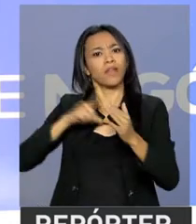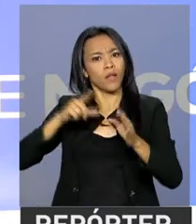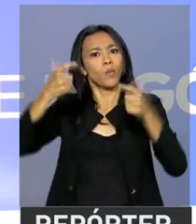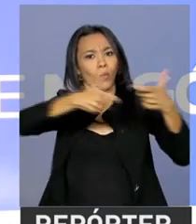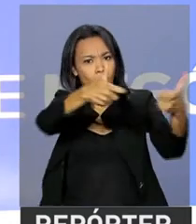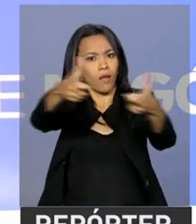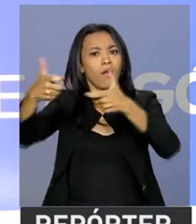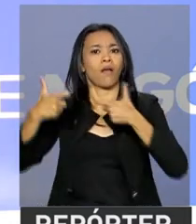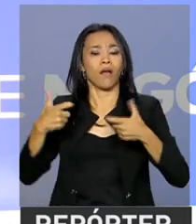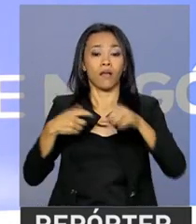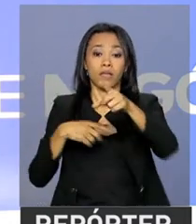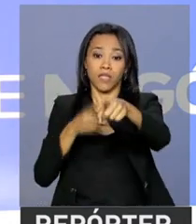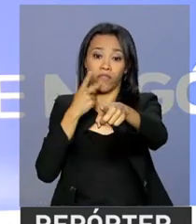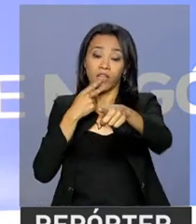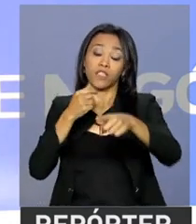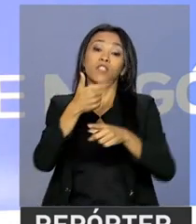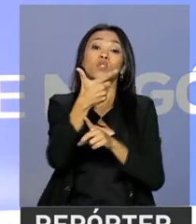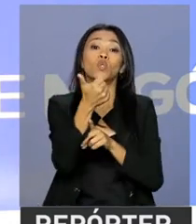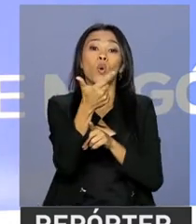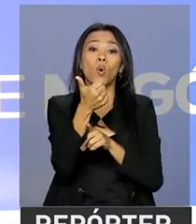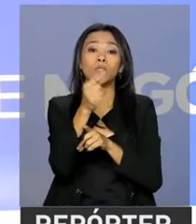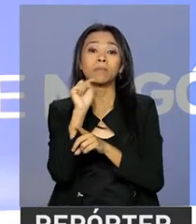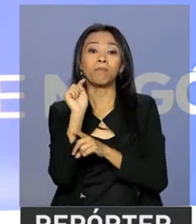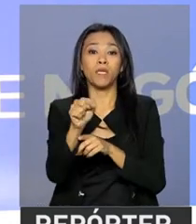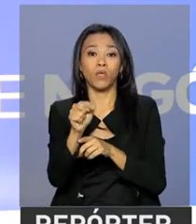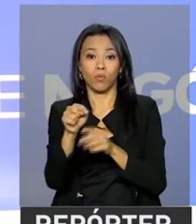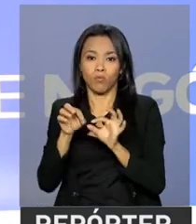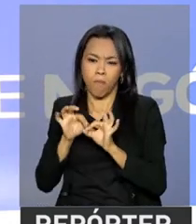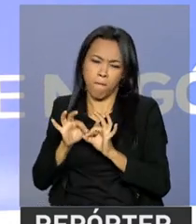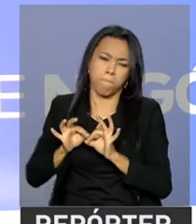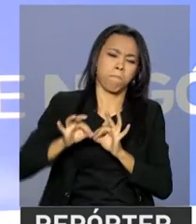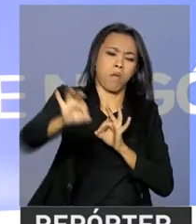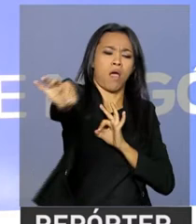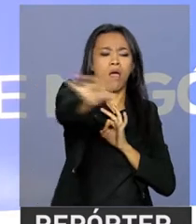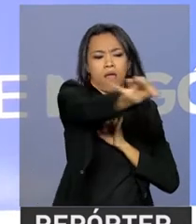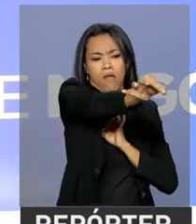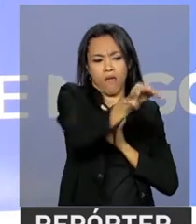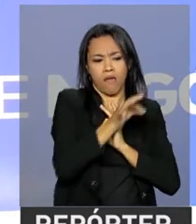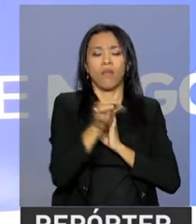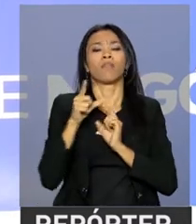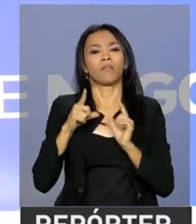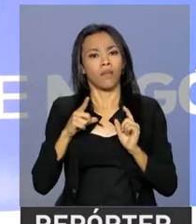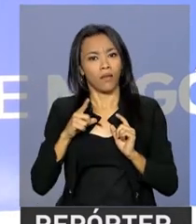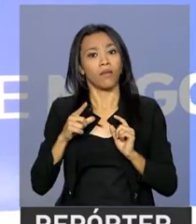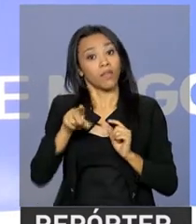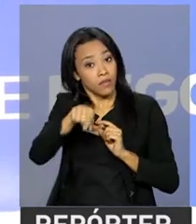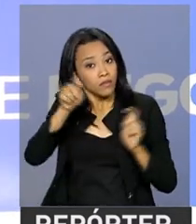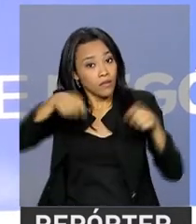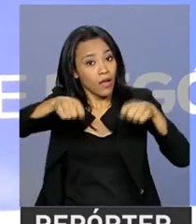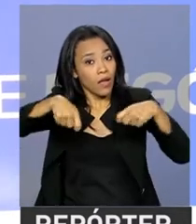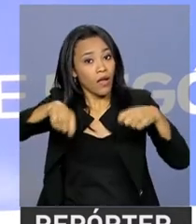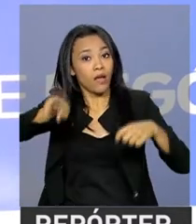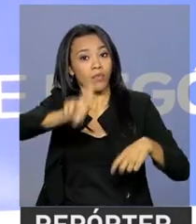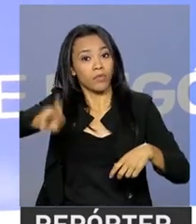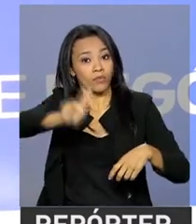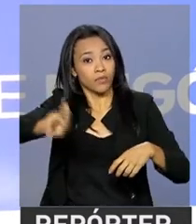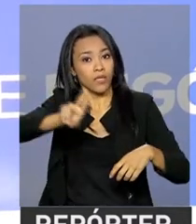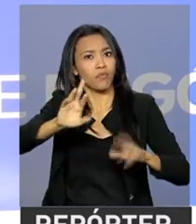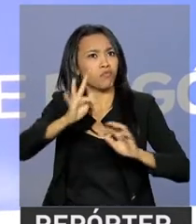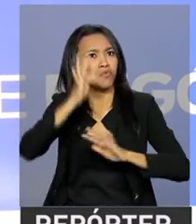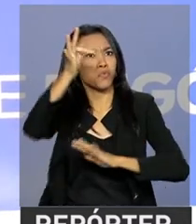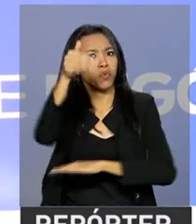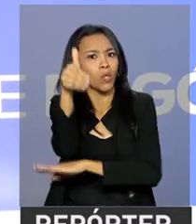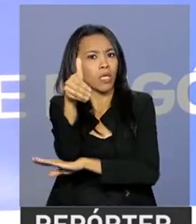nós temos uma área de 12 mil metros quadrados instaladas já aquino no aeroporto poderá ser instalado um futuro hotel